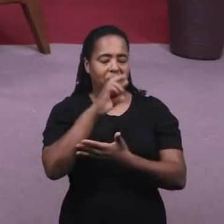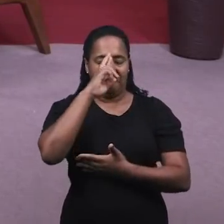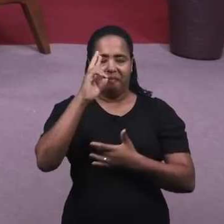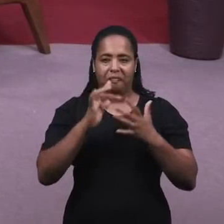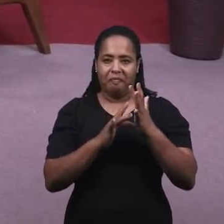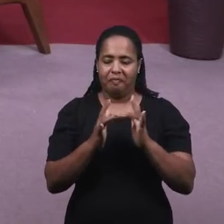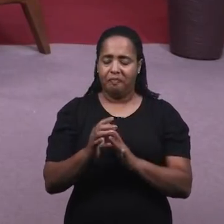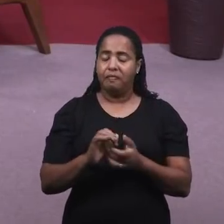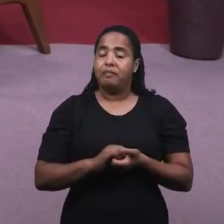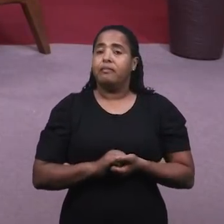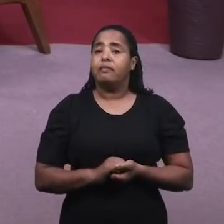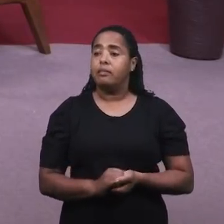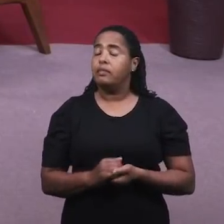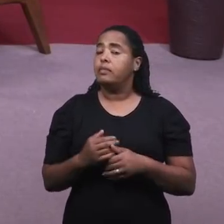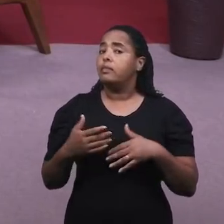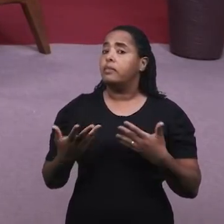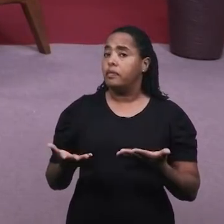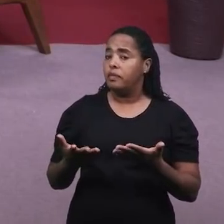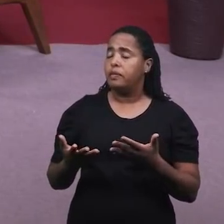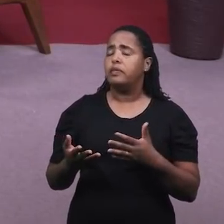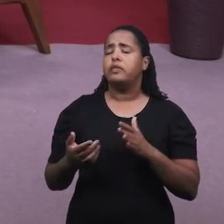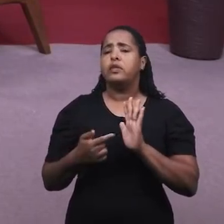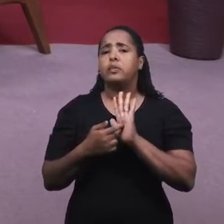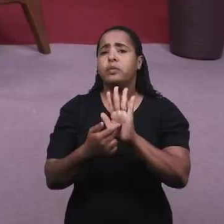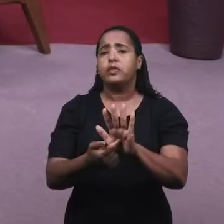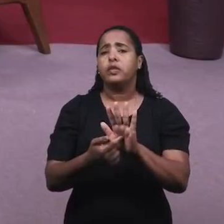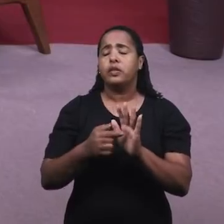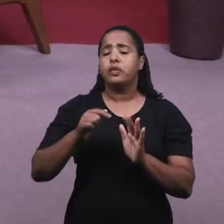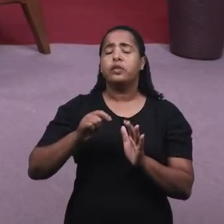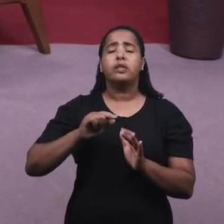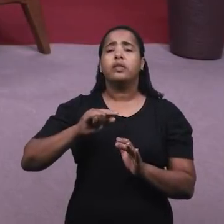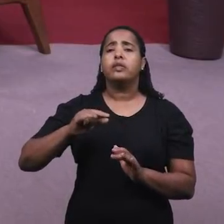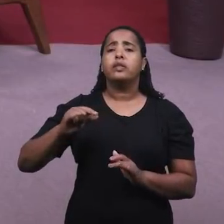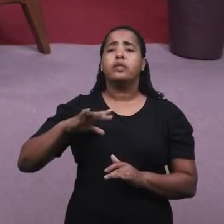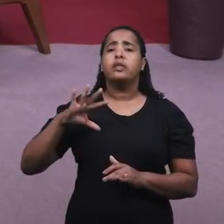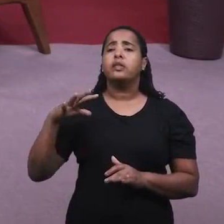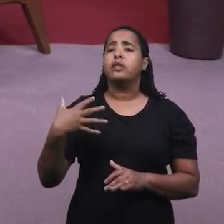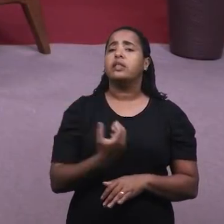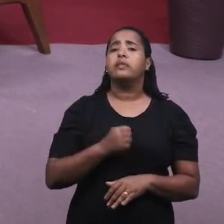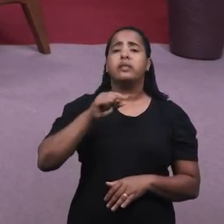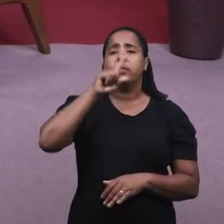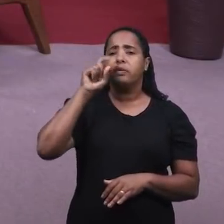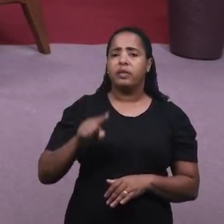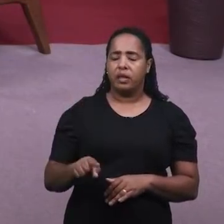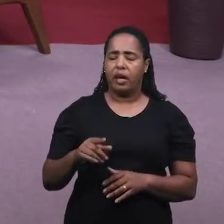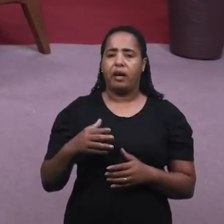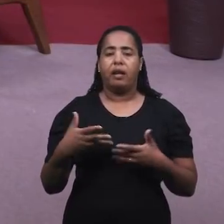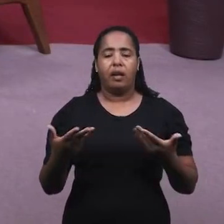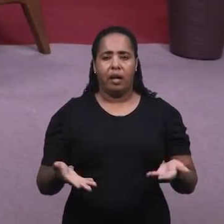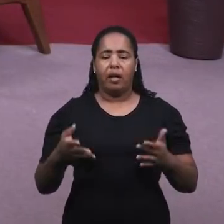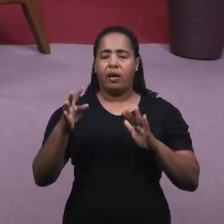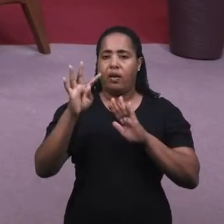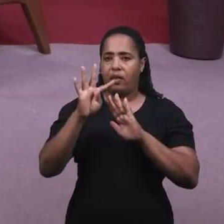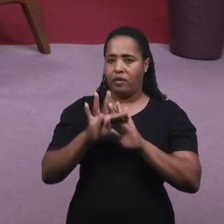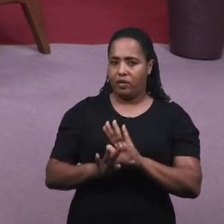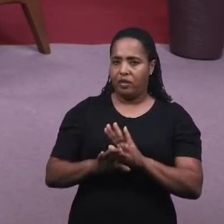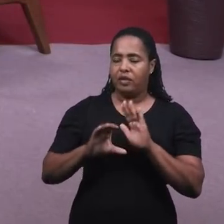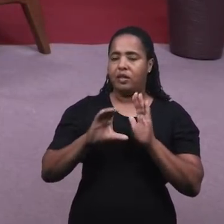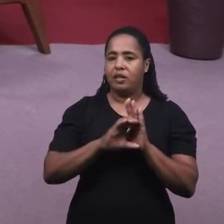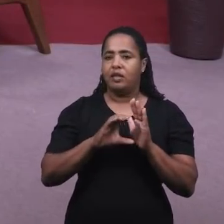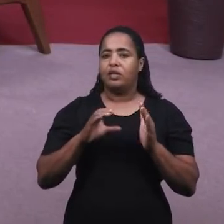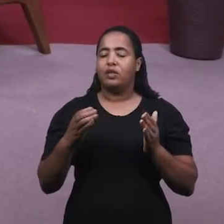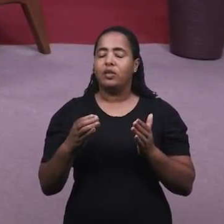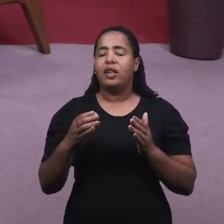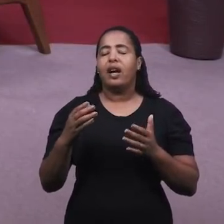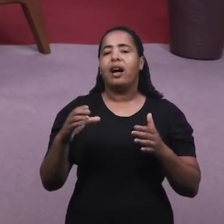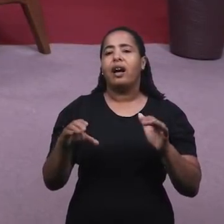falando sobre o que é a salvação, sobre a importância, vamos ler um texto em Colossenses capítulo 2,